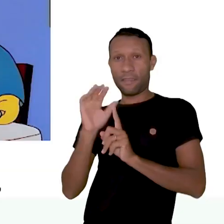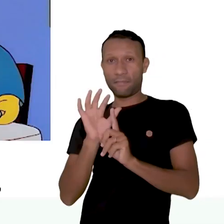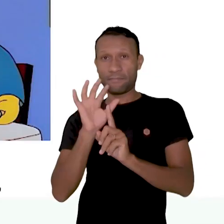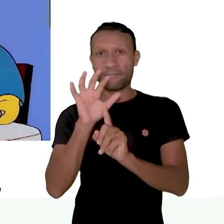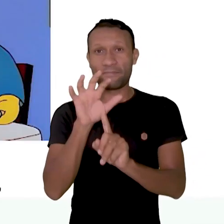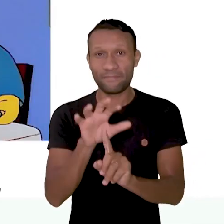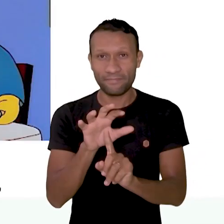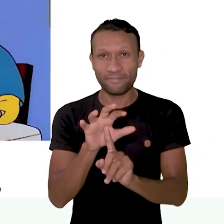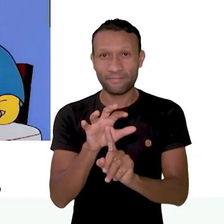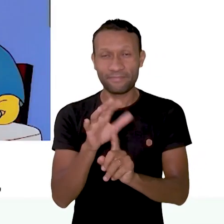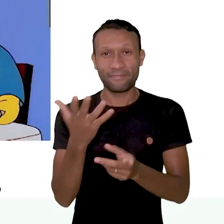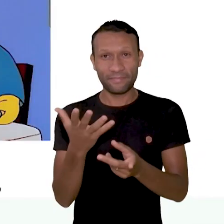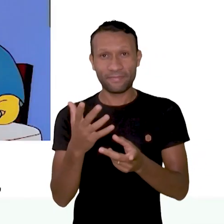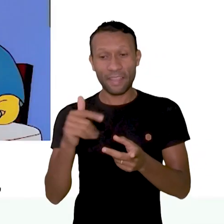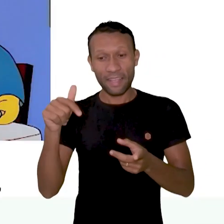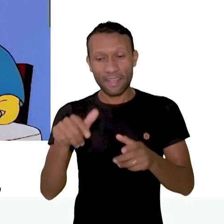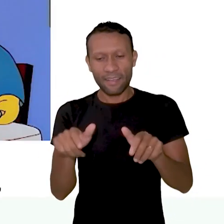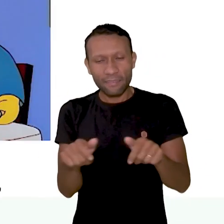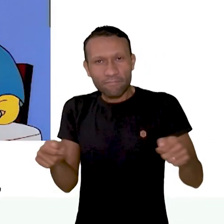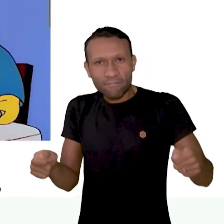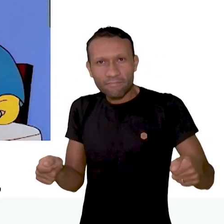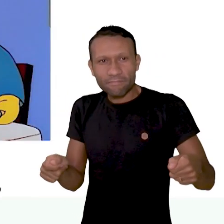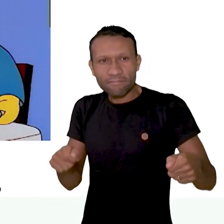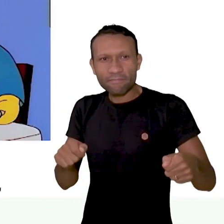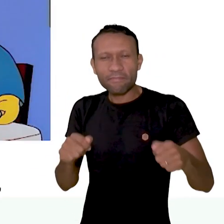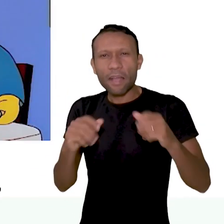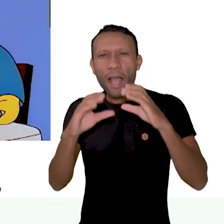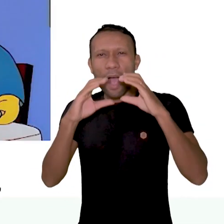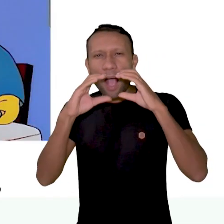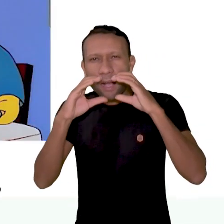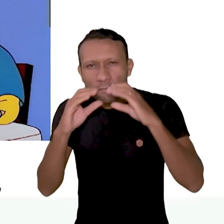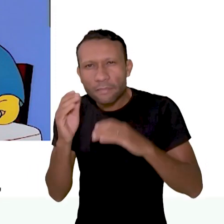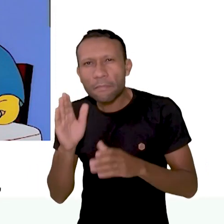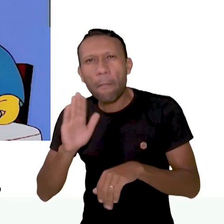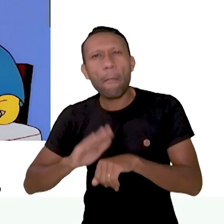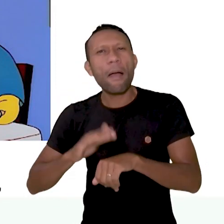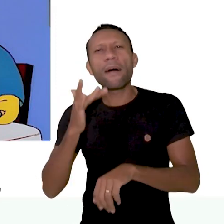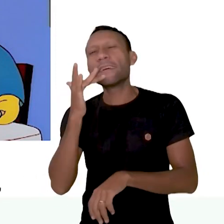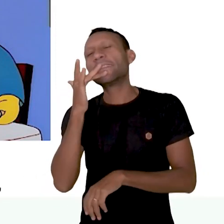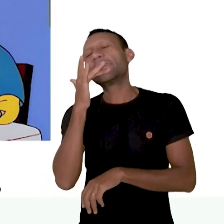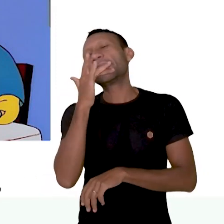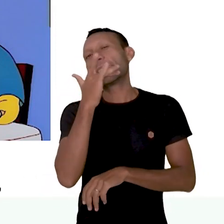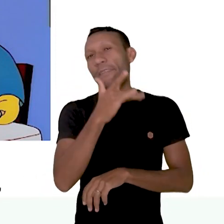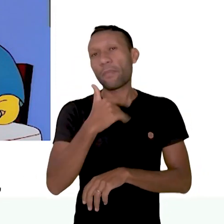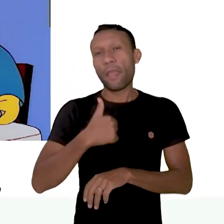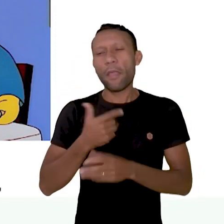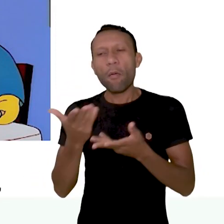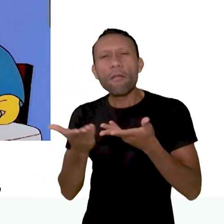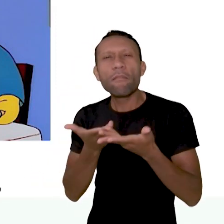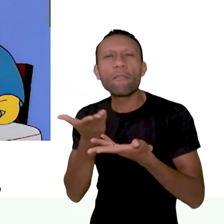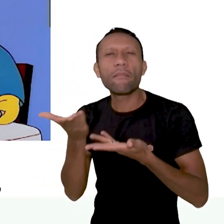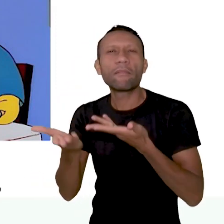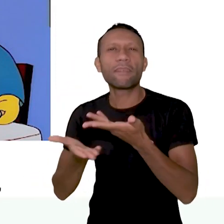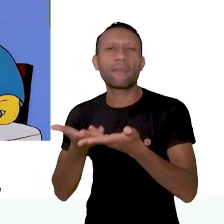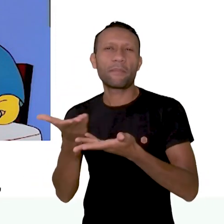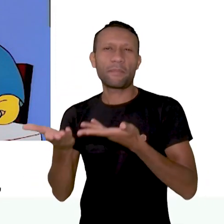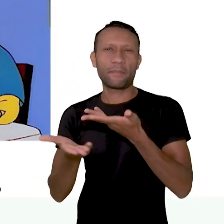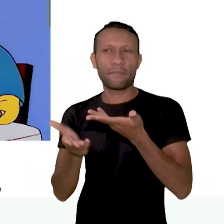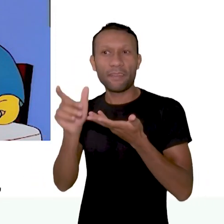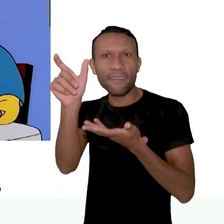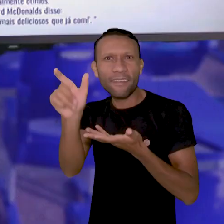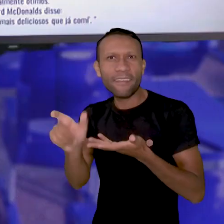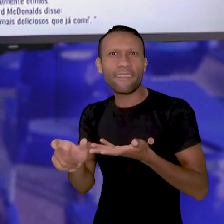falou, que é, esses são os hambúrgueres mais deliciosos que já comi. Ou seja, para ele defender, para